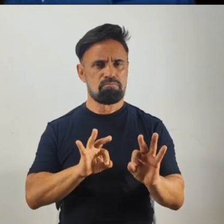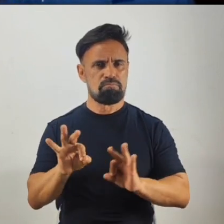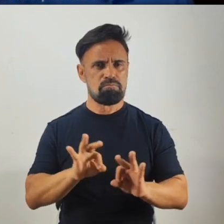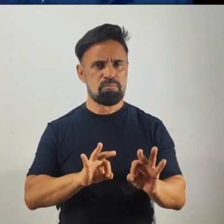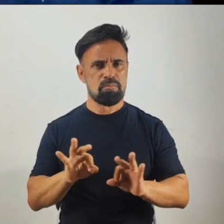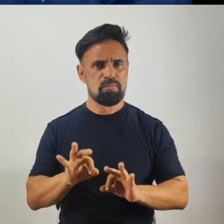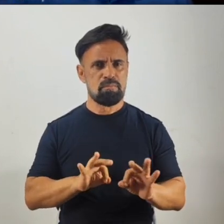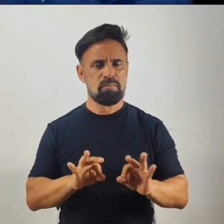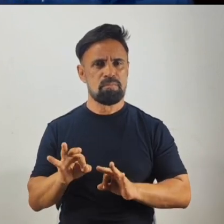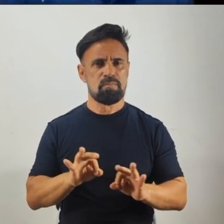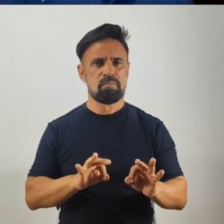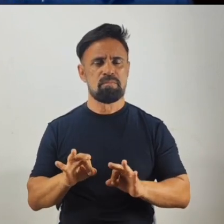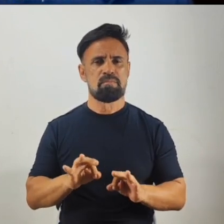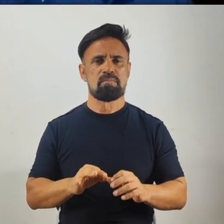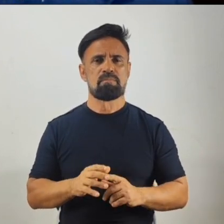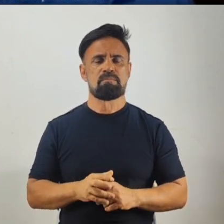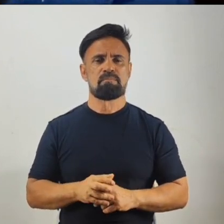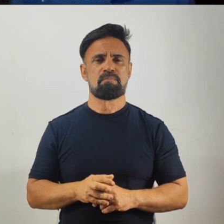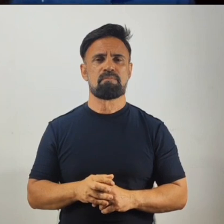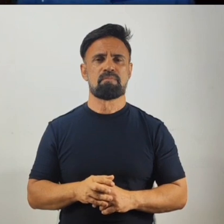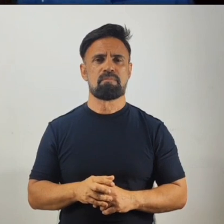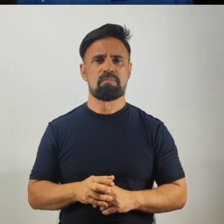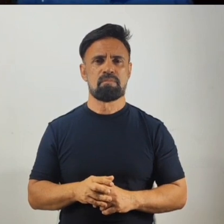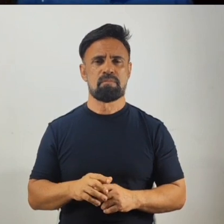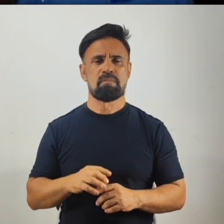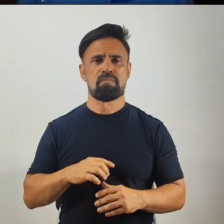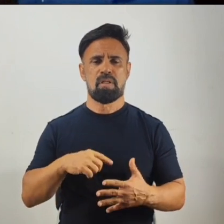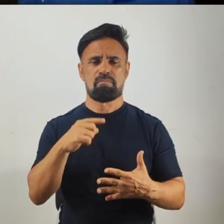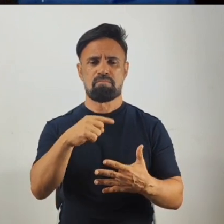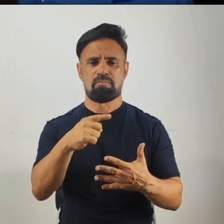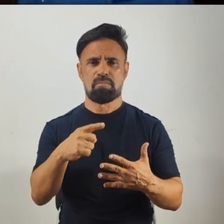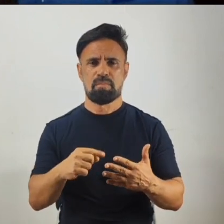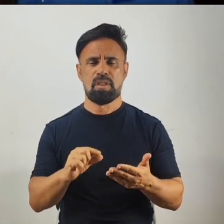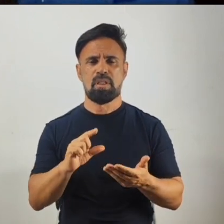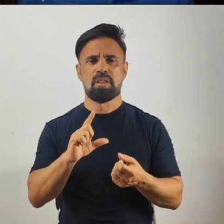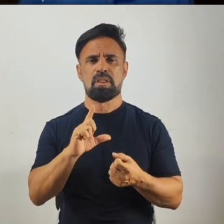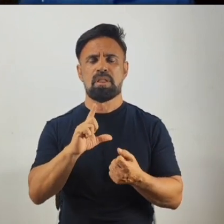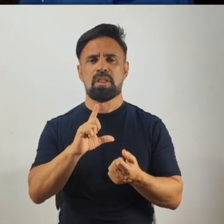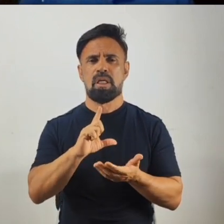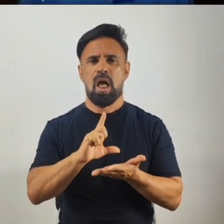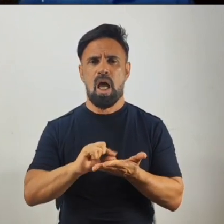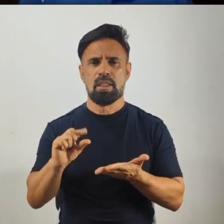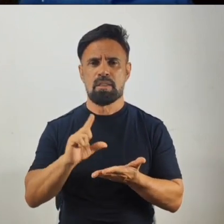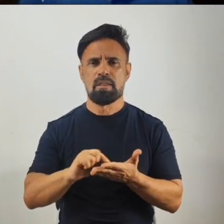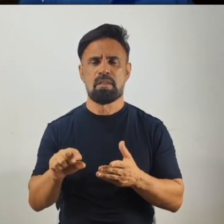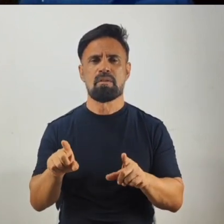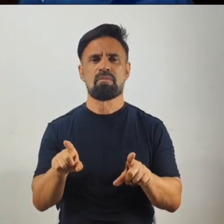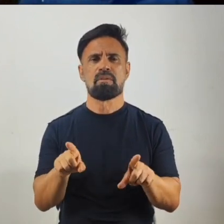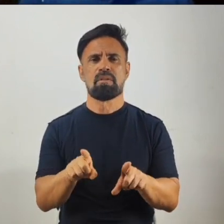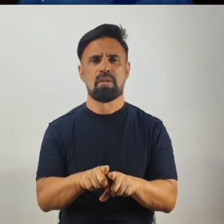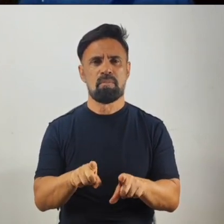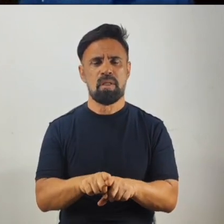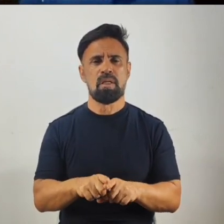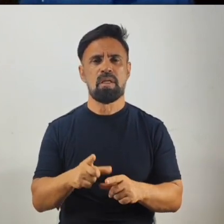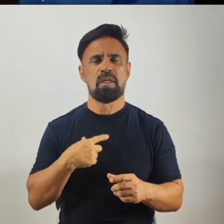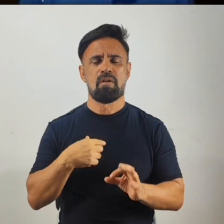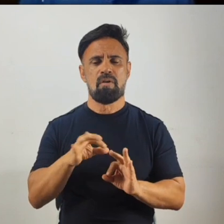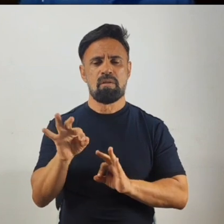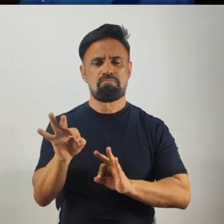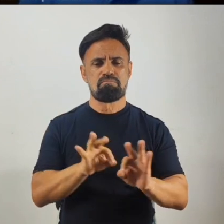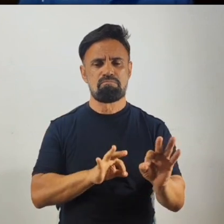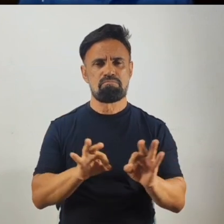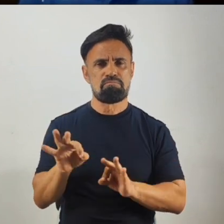Ela tem uma estrutura de regulamento com seus respectivos artigos que